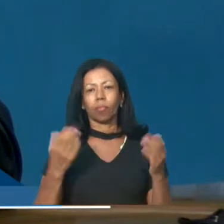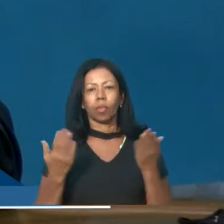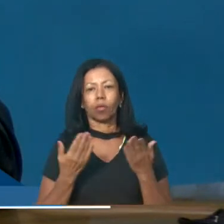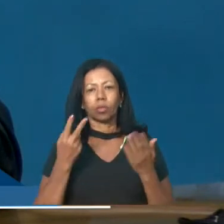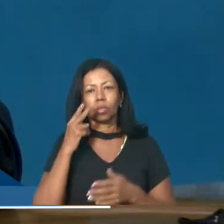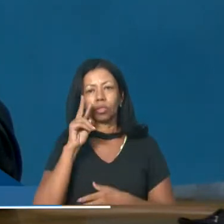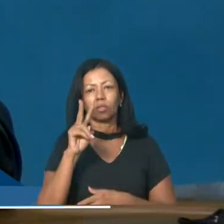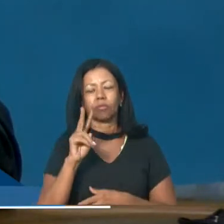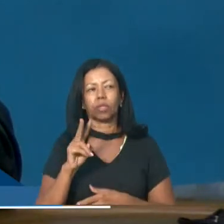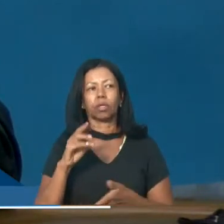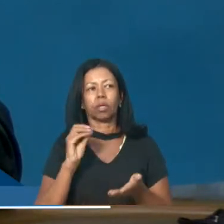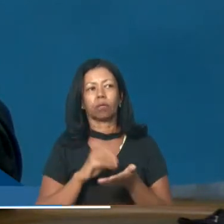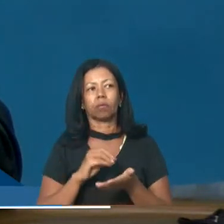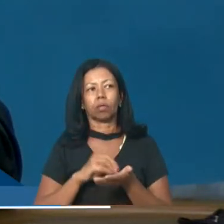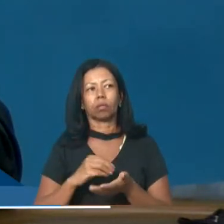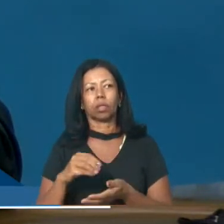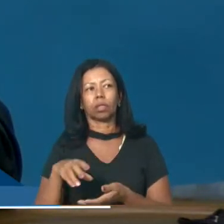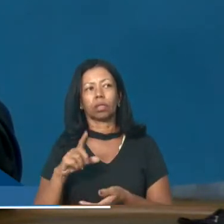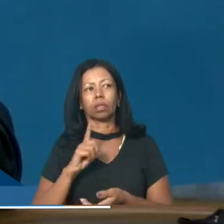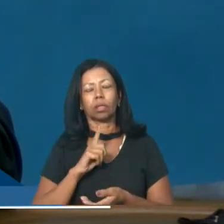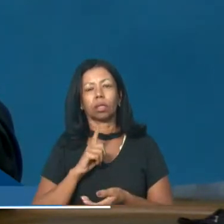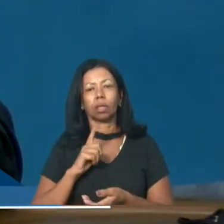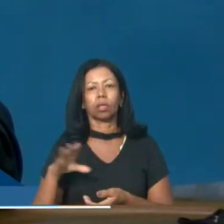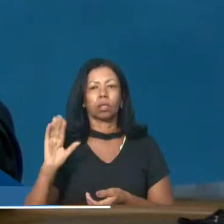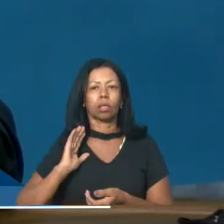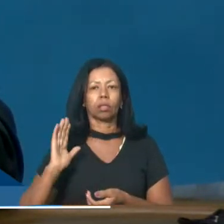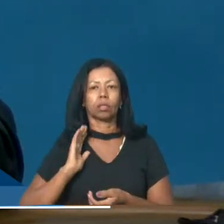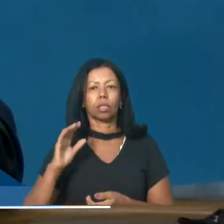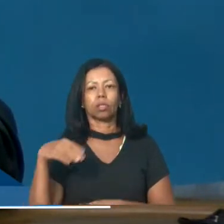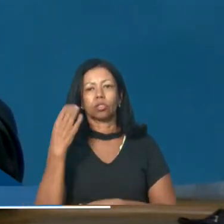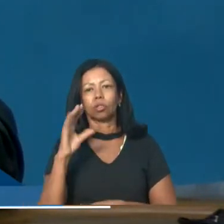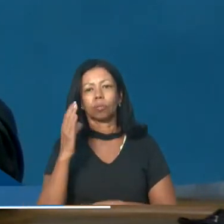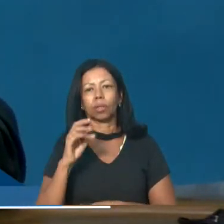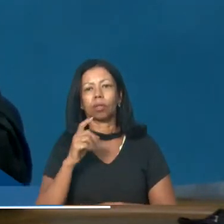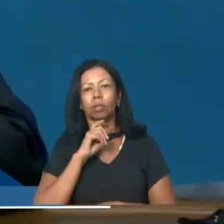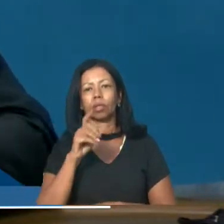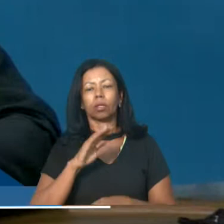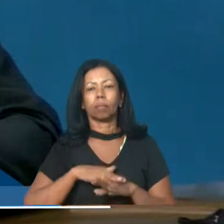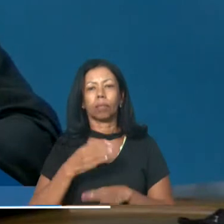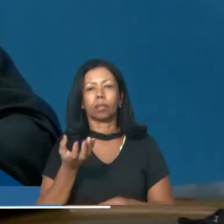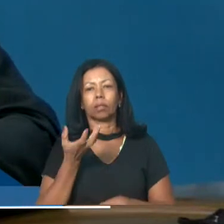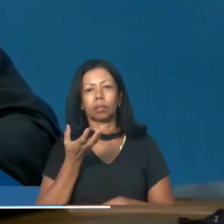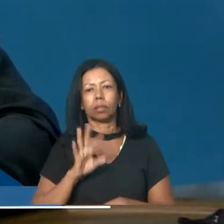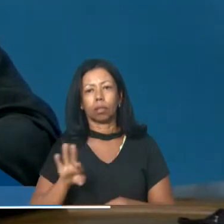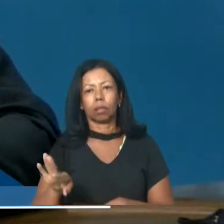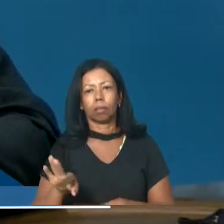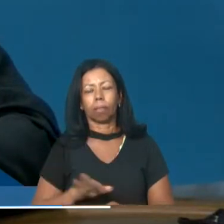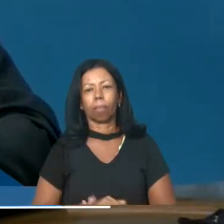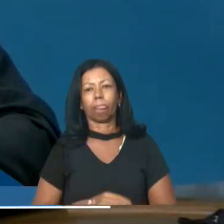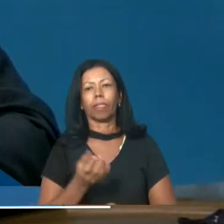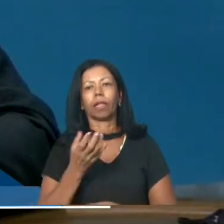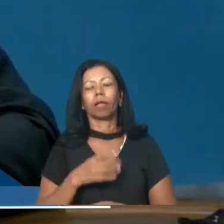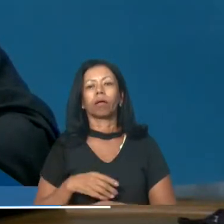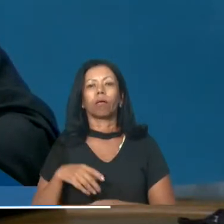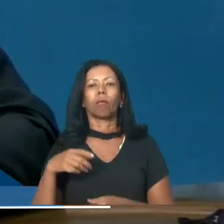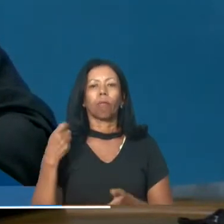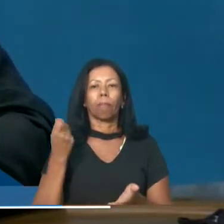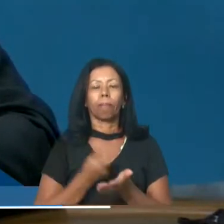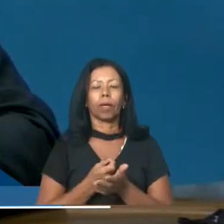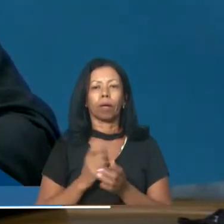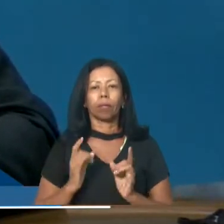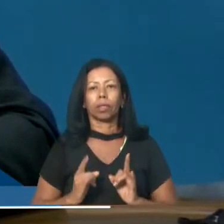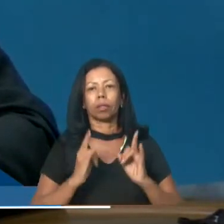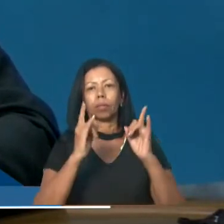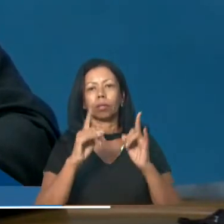a evasão da cidade, a diáspora de Cubatão. Ninguém mais quer. Se a pessoa tem a condição de comprar um apartamento na Praia Grande, Guilherme,